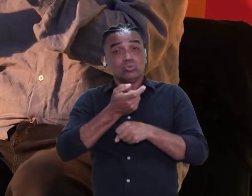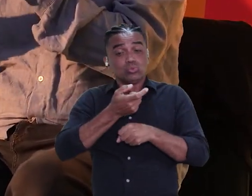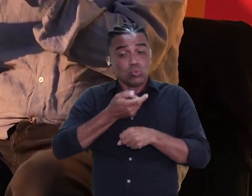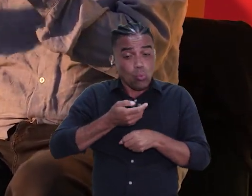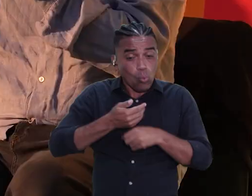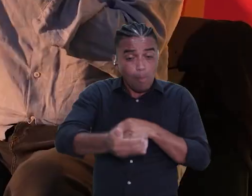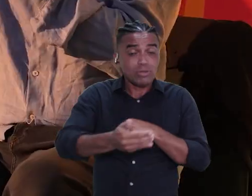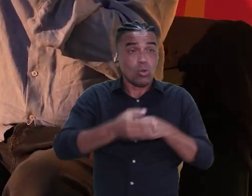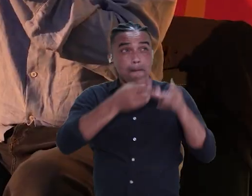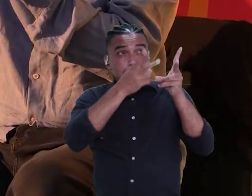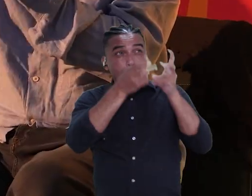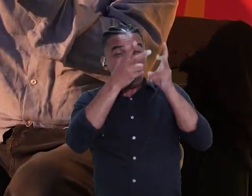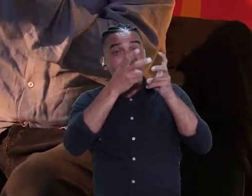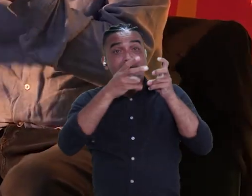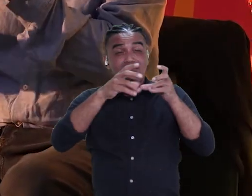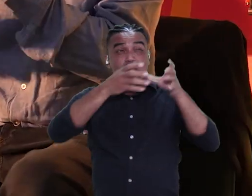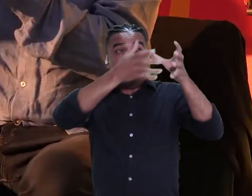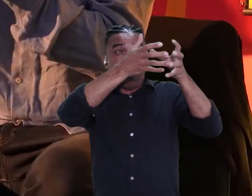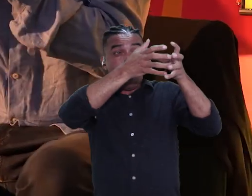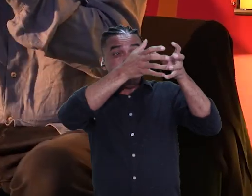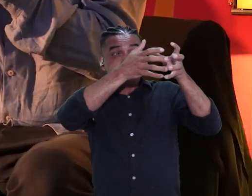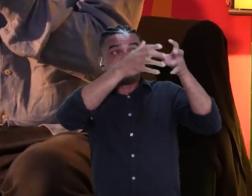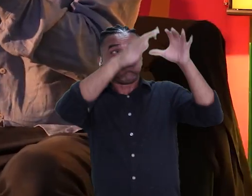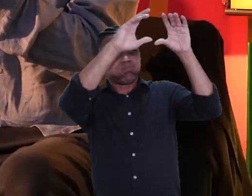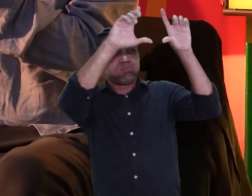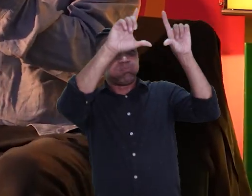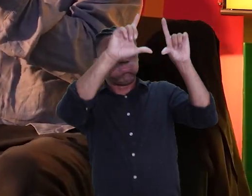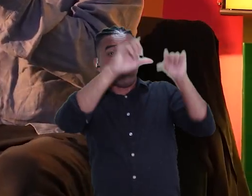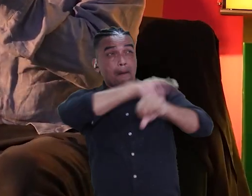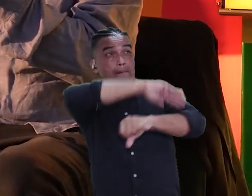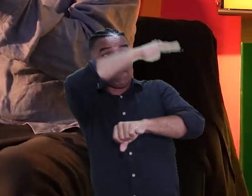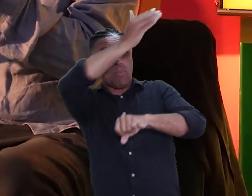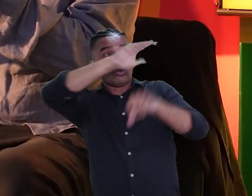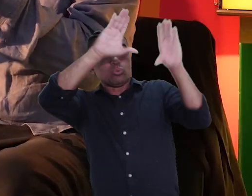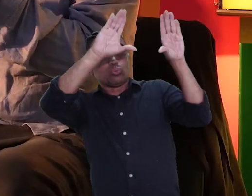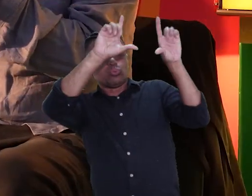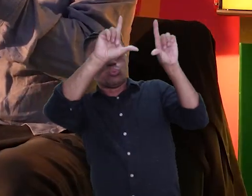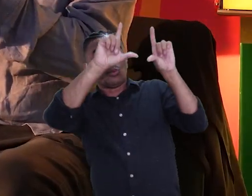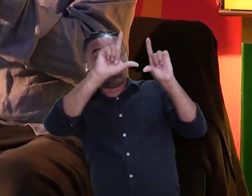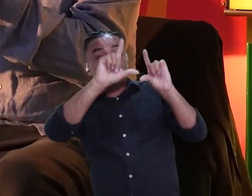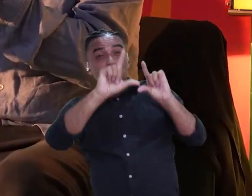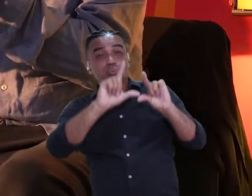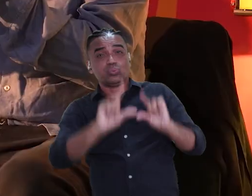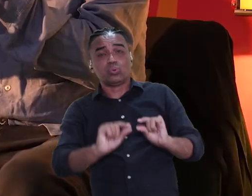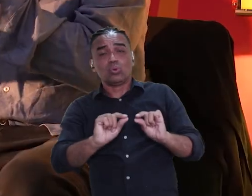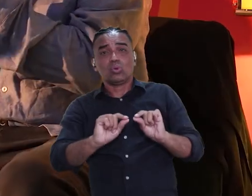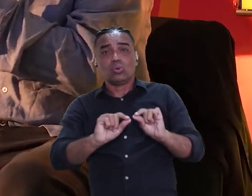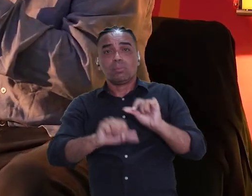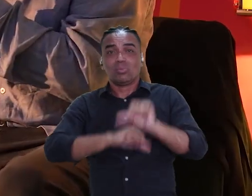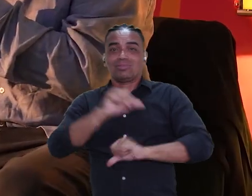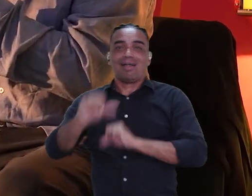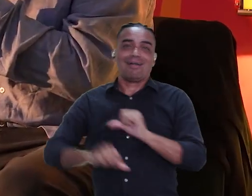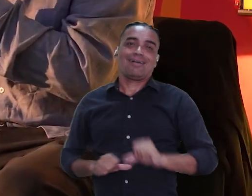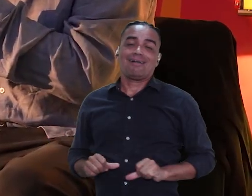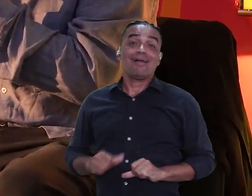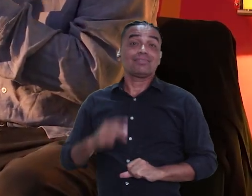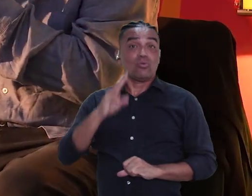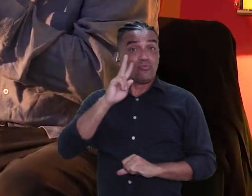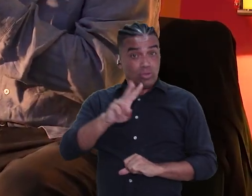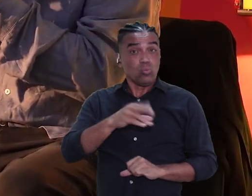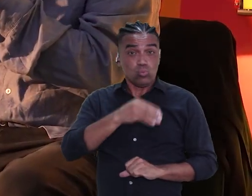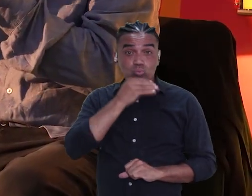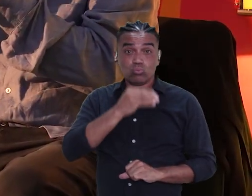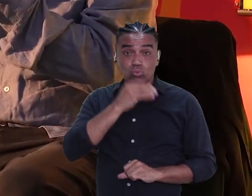ele presenciou aquilo virar uma cratera, desaparecer essa montanha e ela se transformar. Então, ele